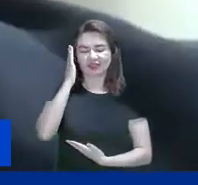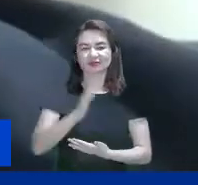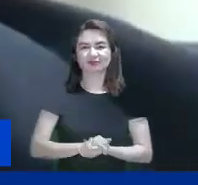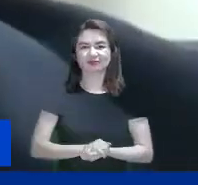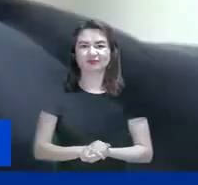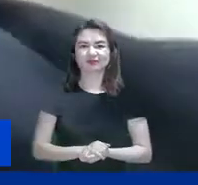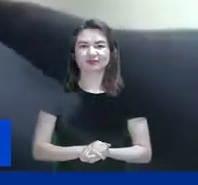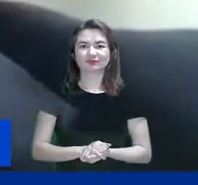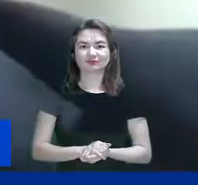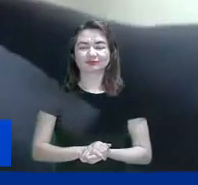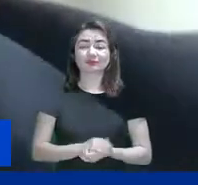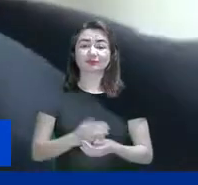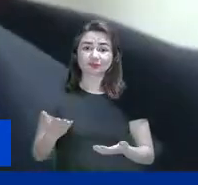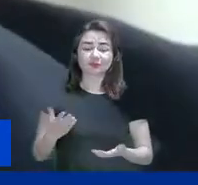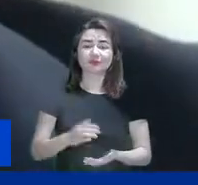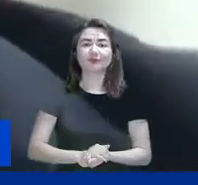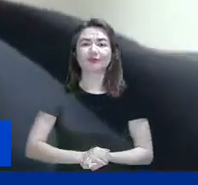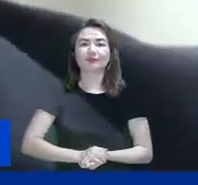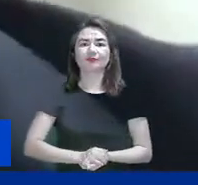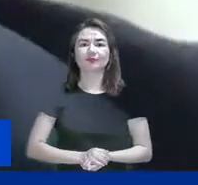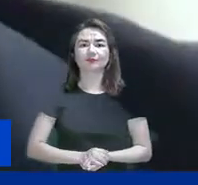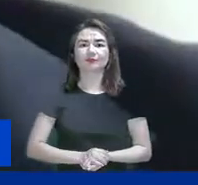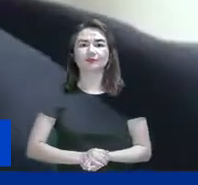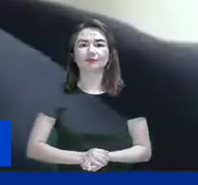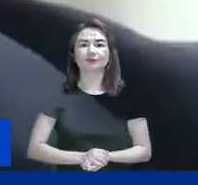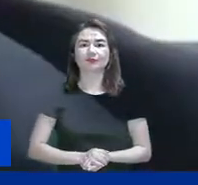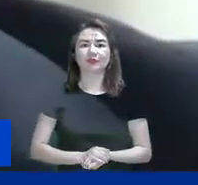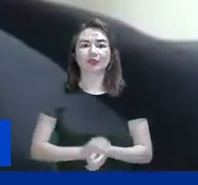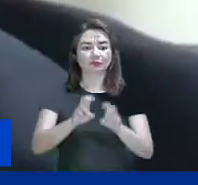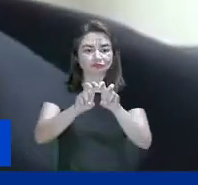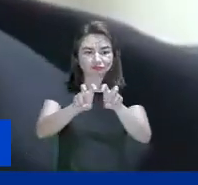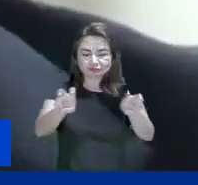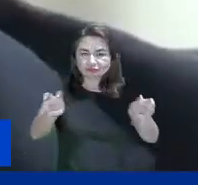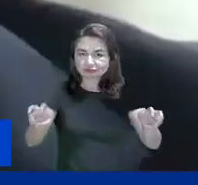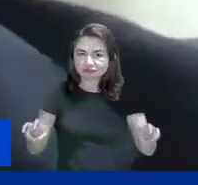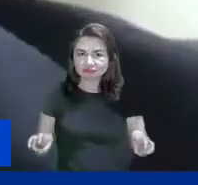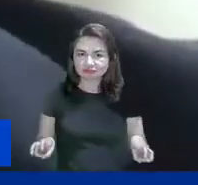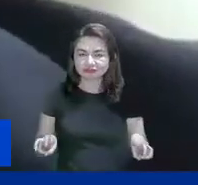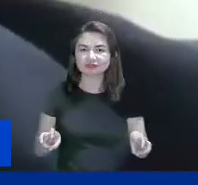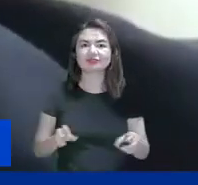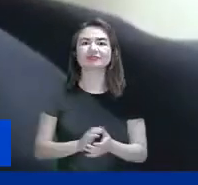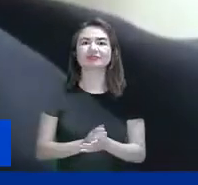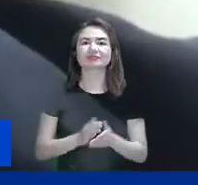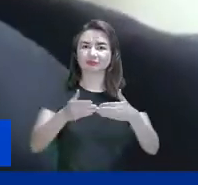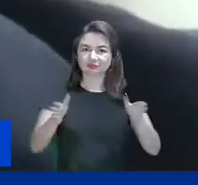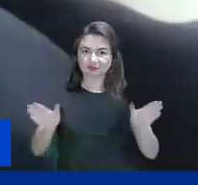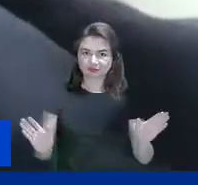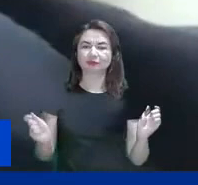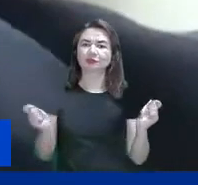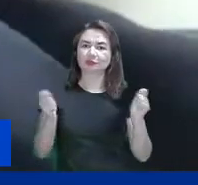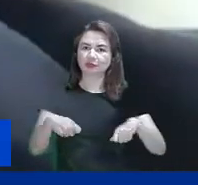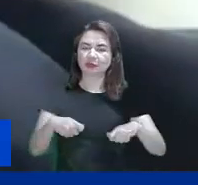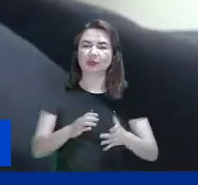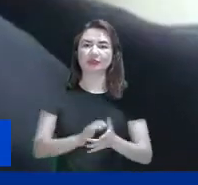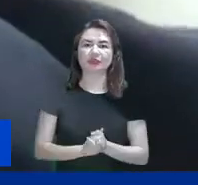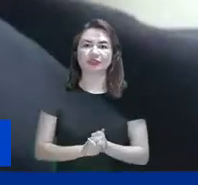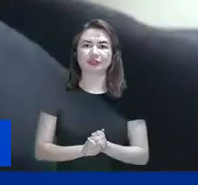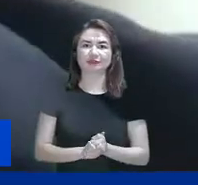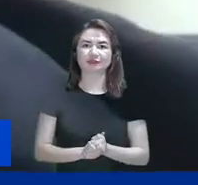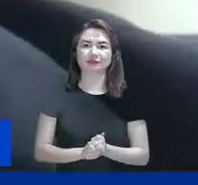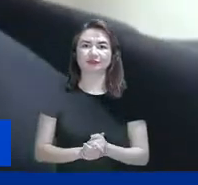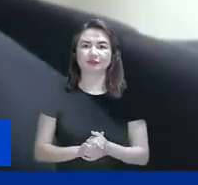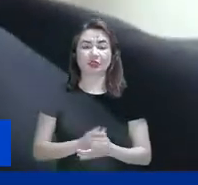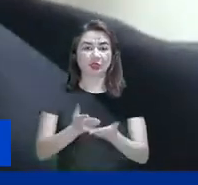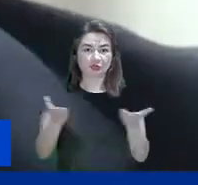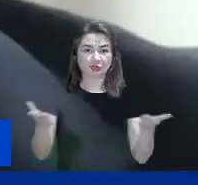Sem outros, considerando, havendo quórum, declaro instalada a nossa sessão, submetendo aos